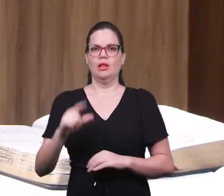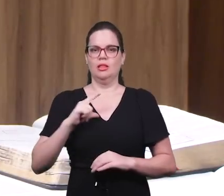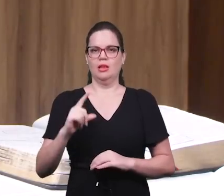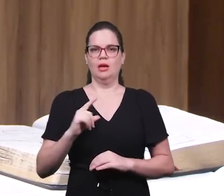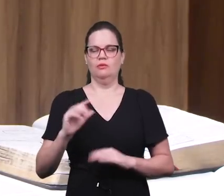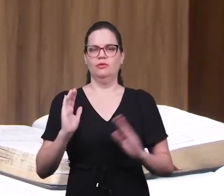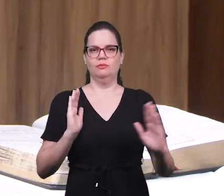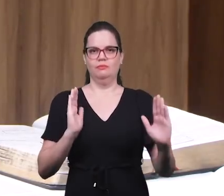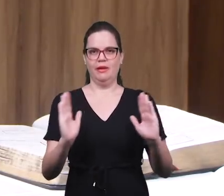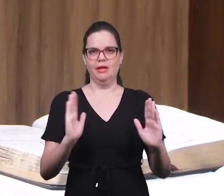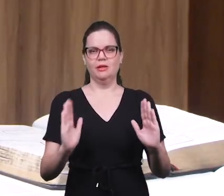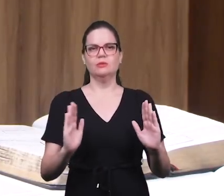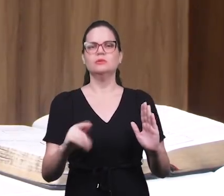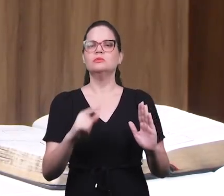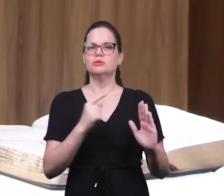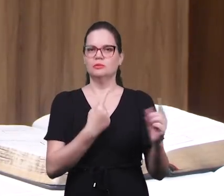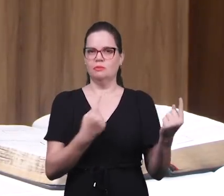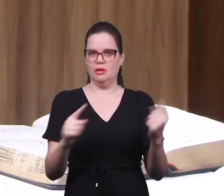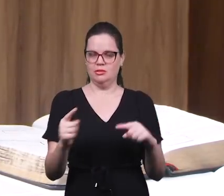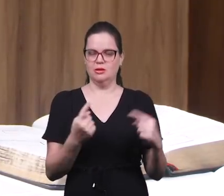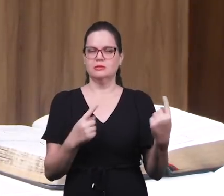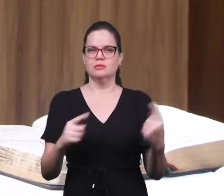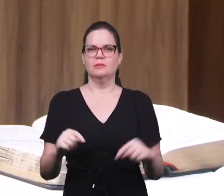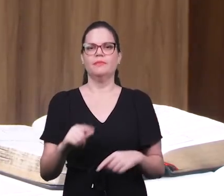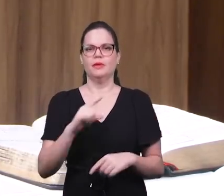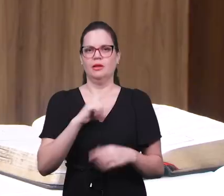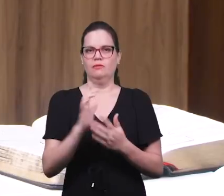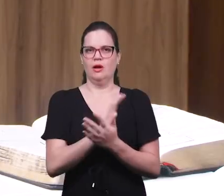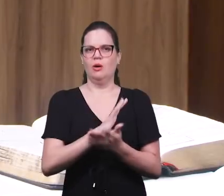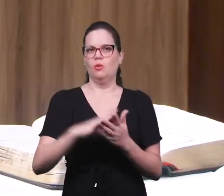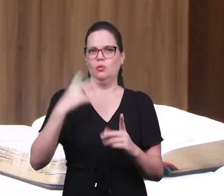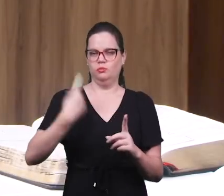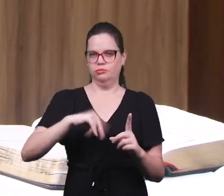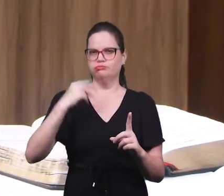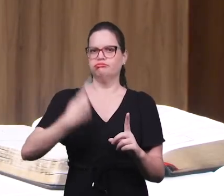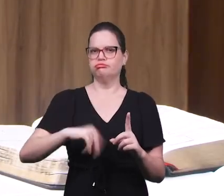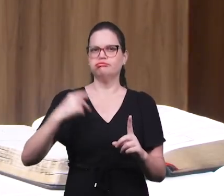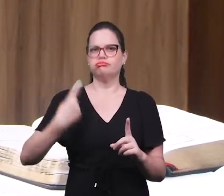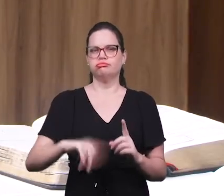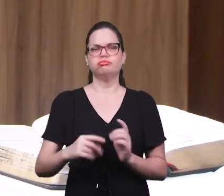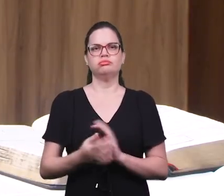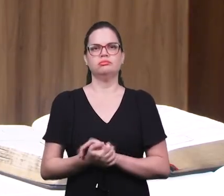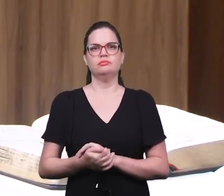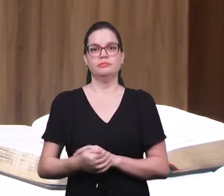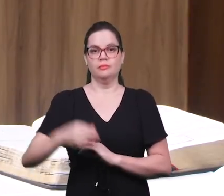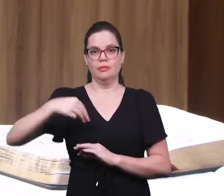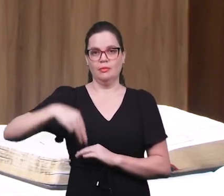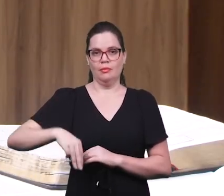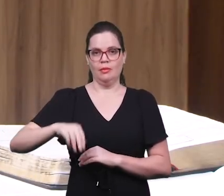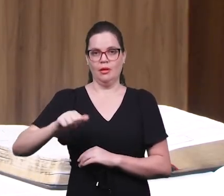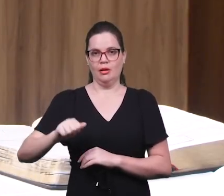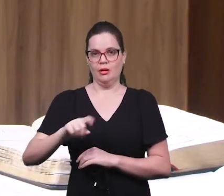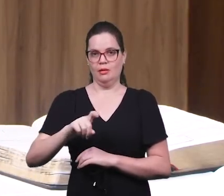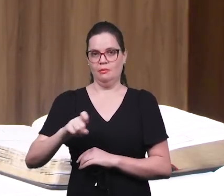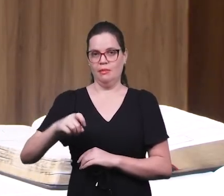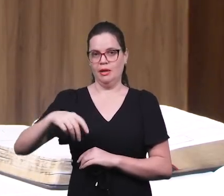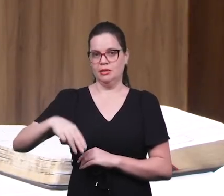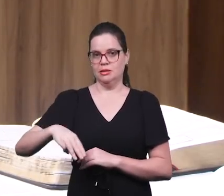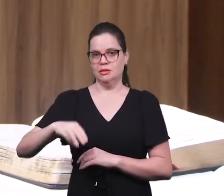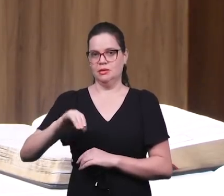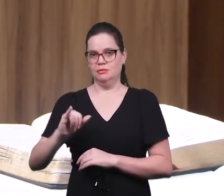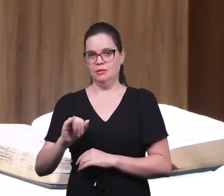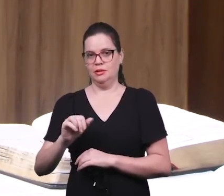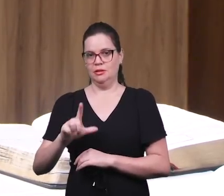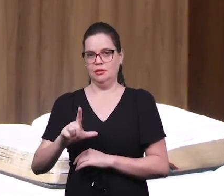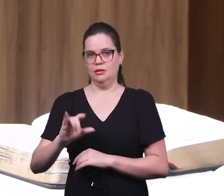né? Teve intervalos, mas teve aqueles torturadores mesmo. E aqui você vai ver, por exemplo, o Maximiliano,